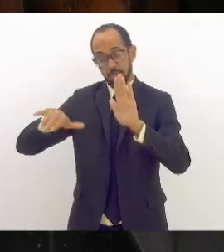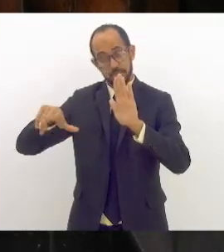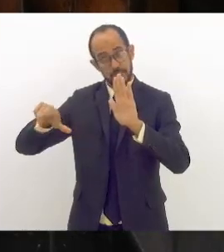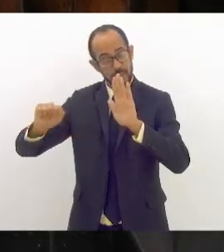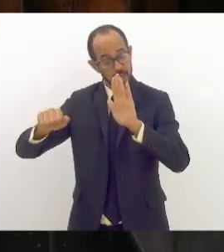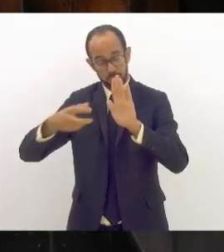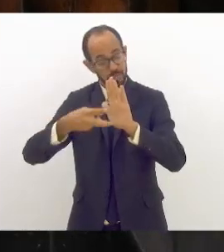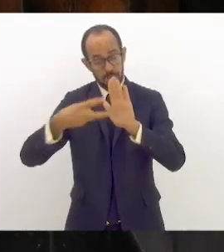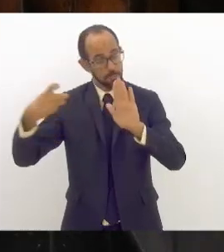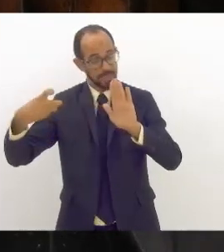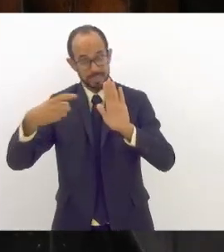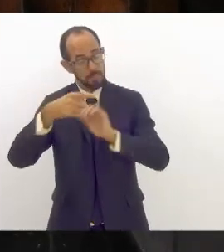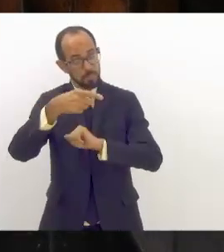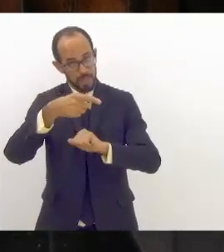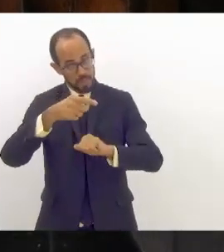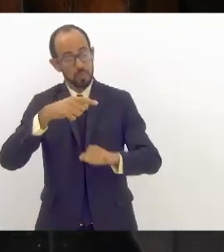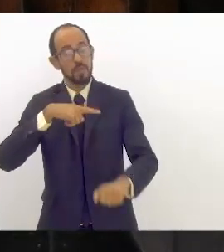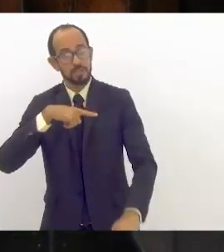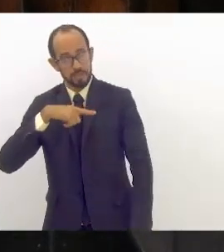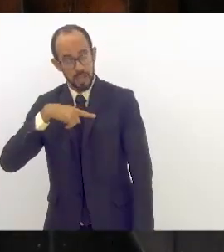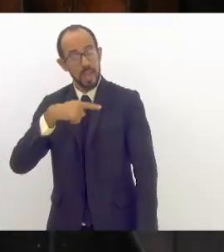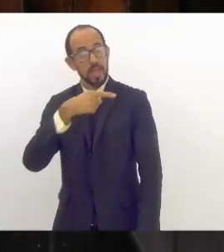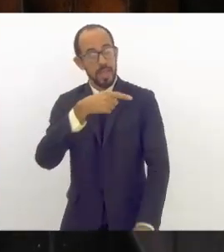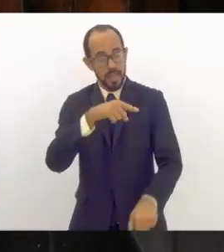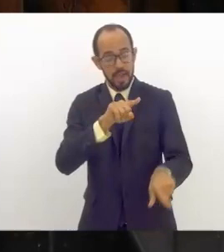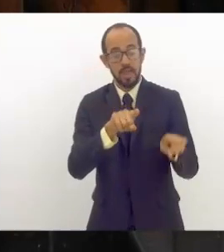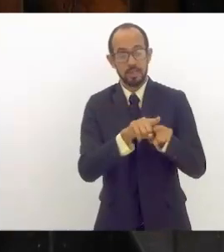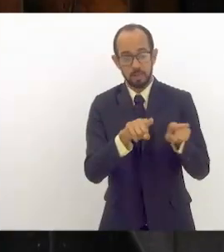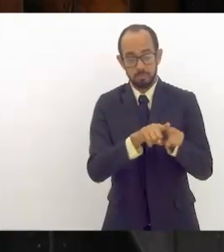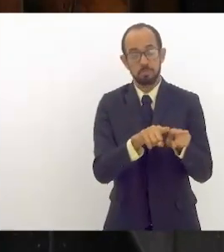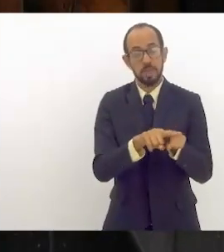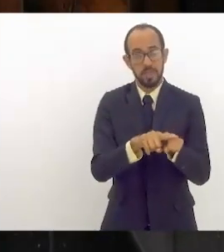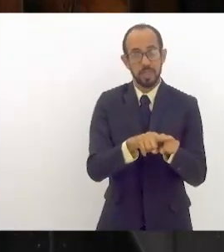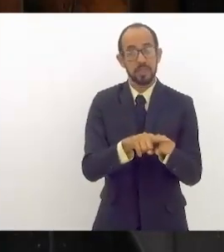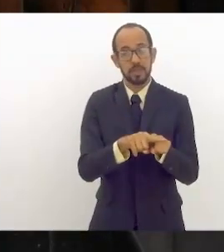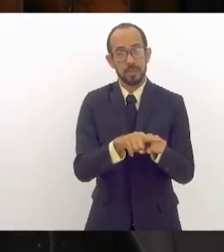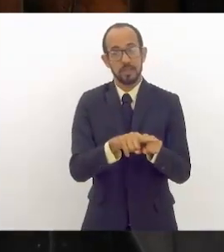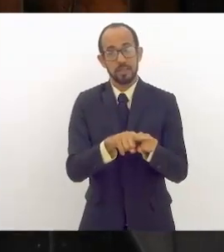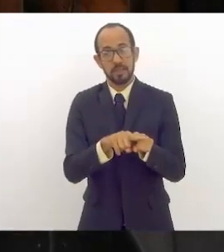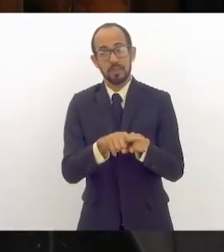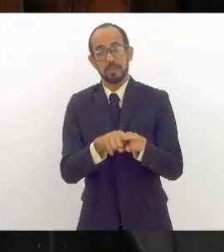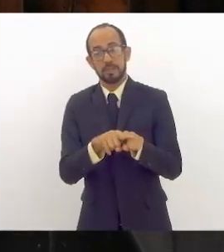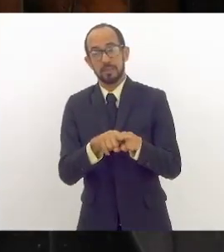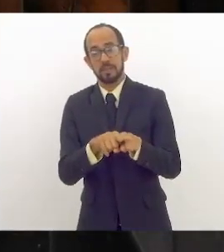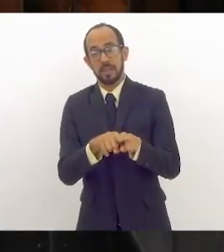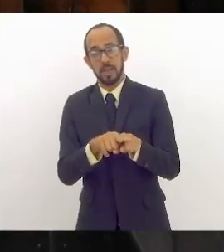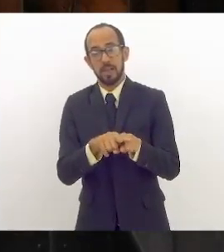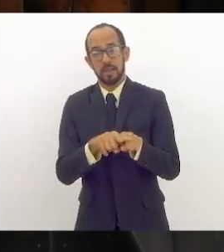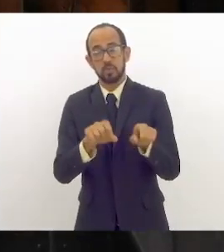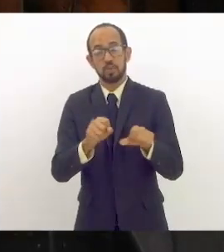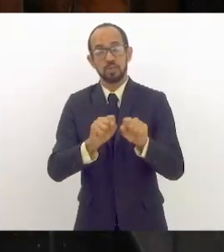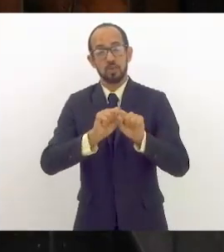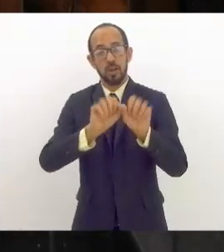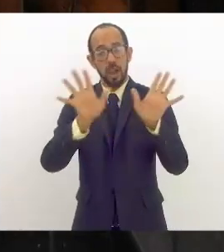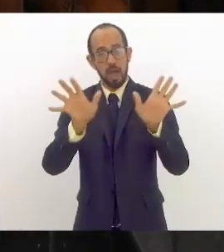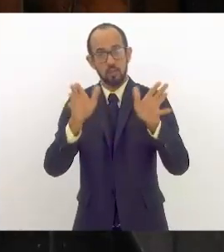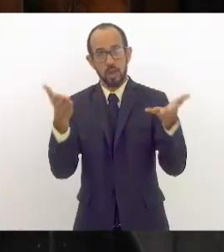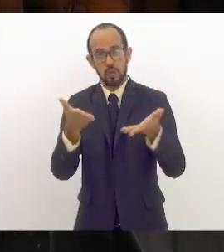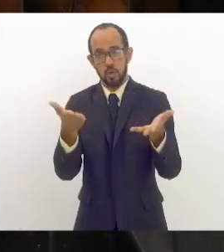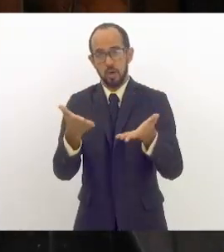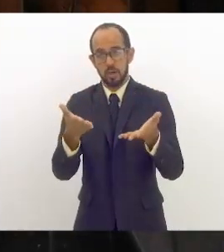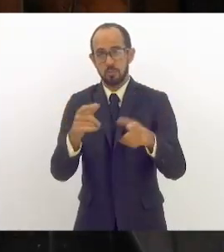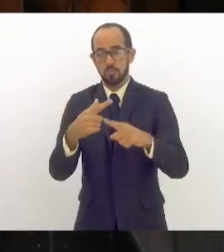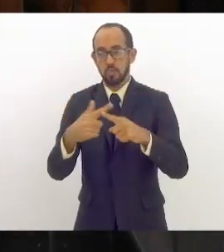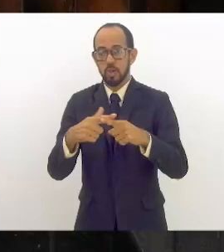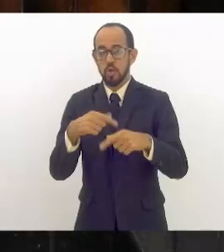se tá percebendo tá entrando porque não tá ainda não pegou bem eu acho que eu tô sendo um pouco mais claro agora porque o